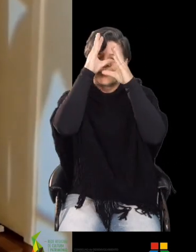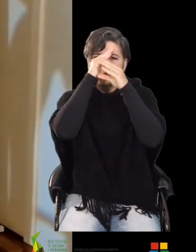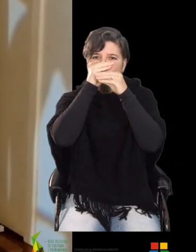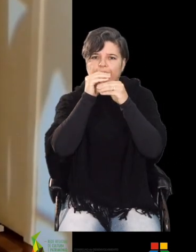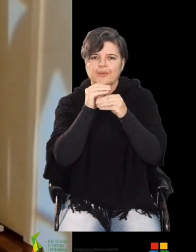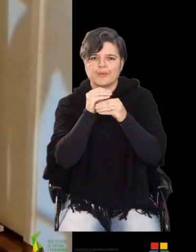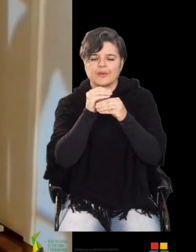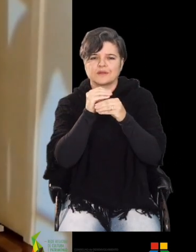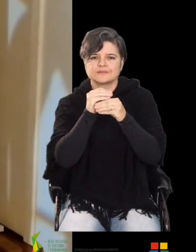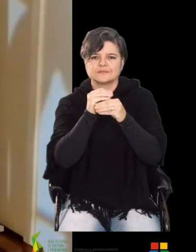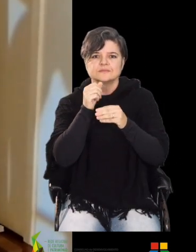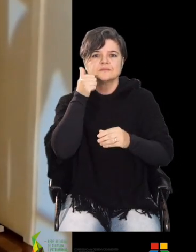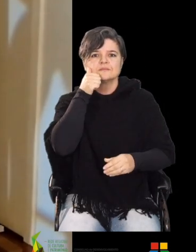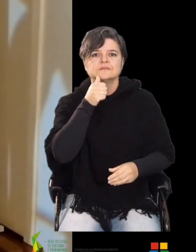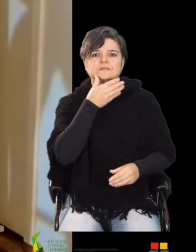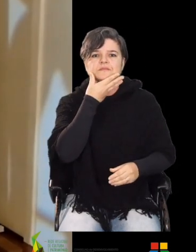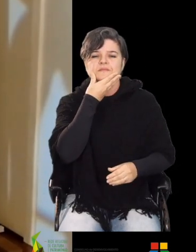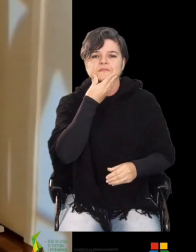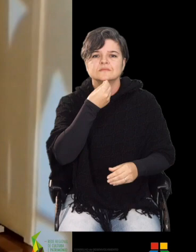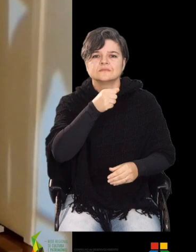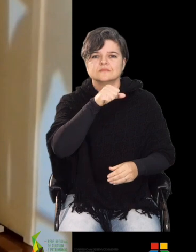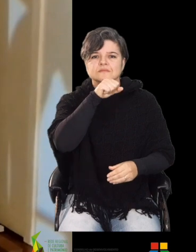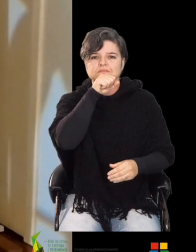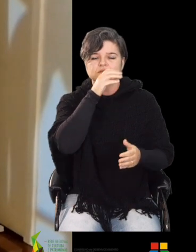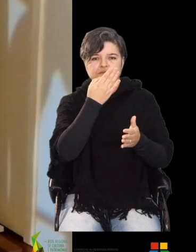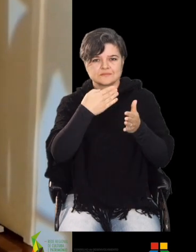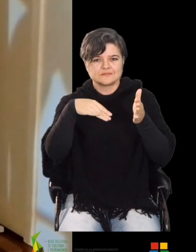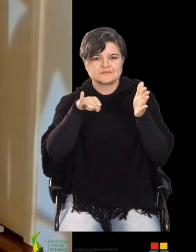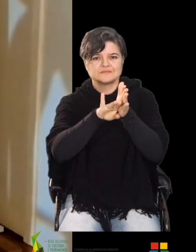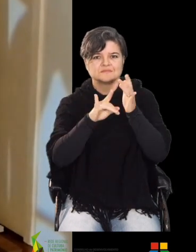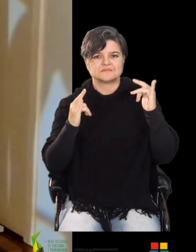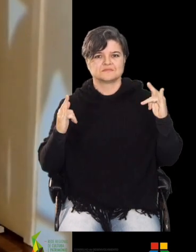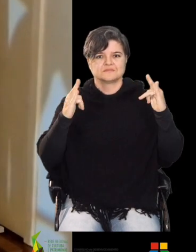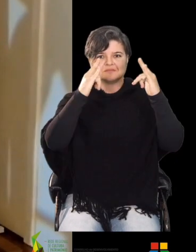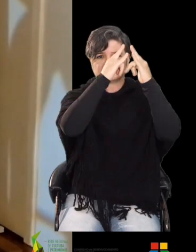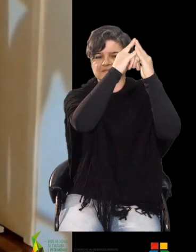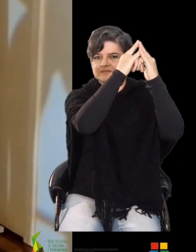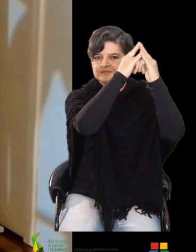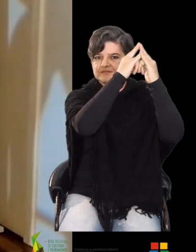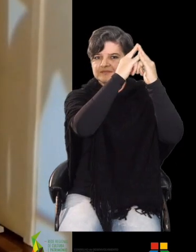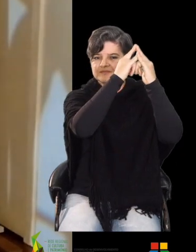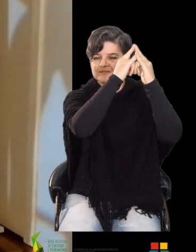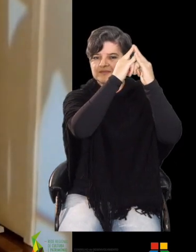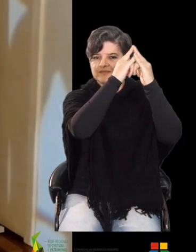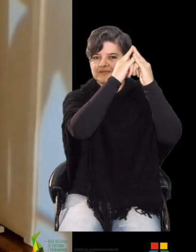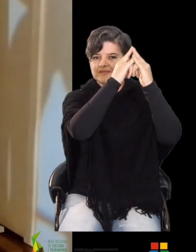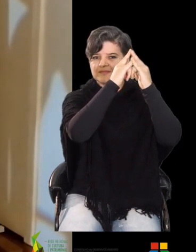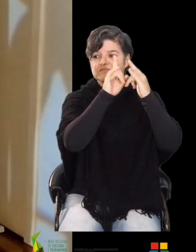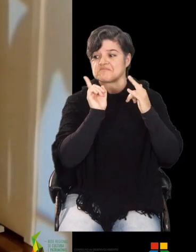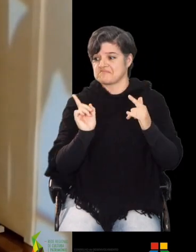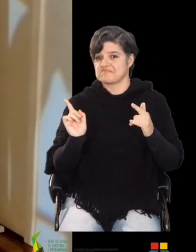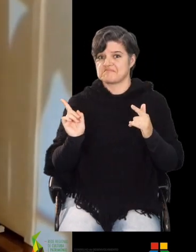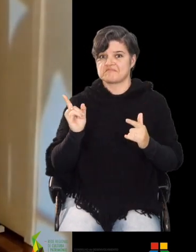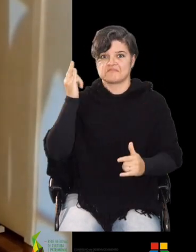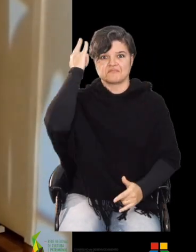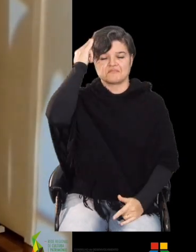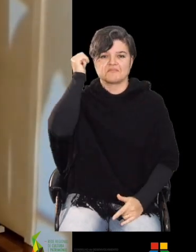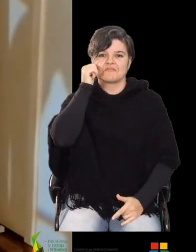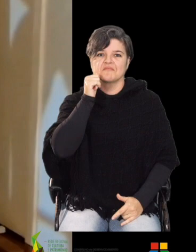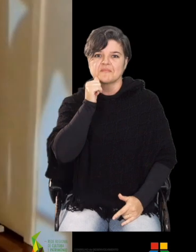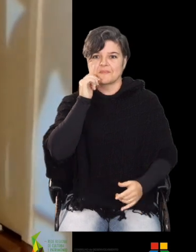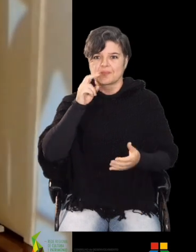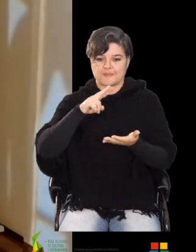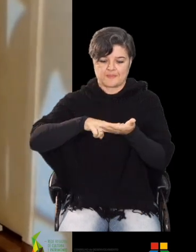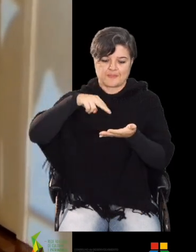seu pai sua mãe tá devia estar voltando o que é lesão ou de